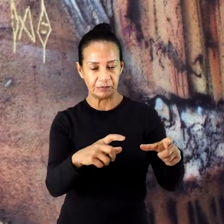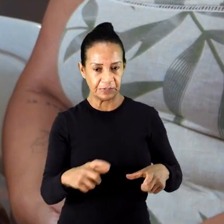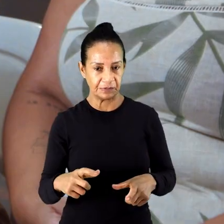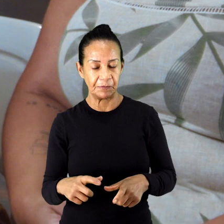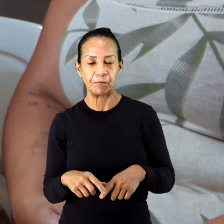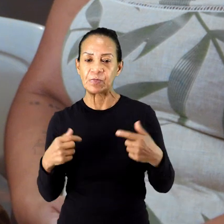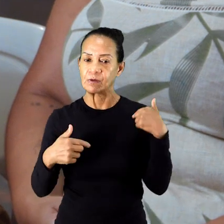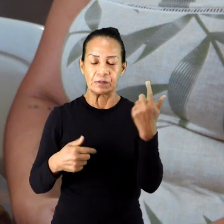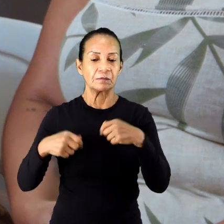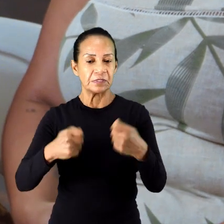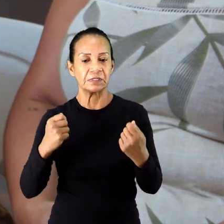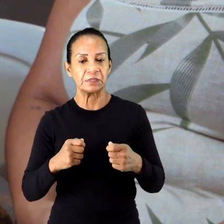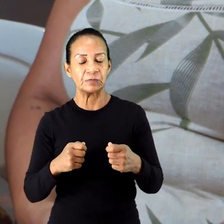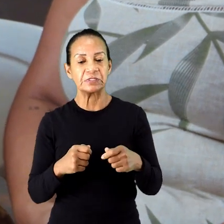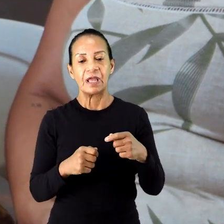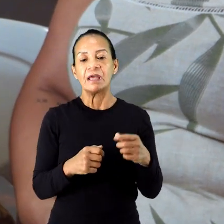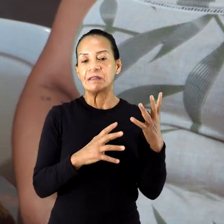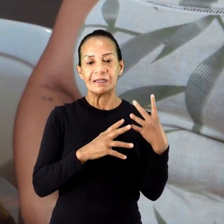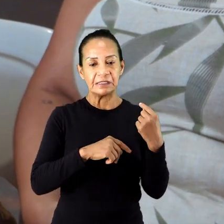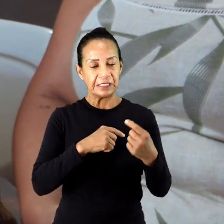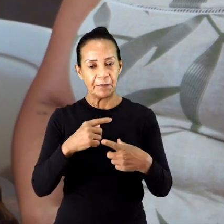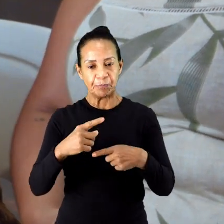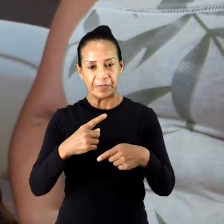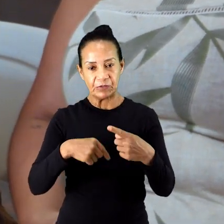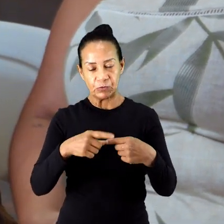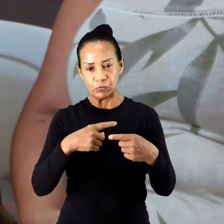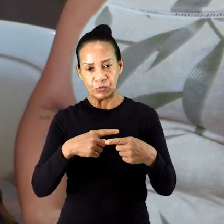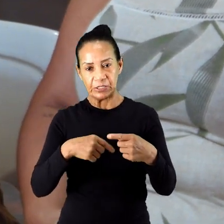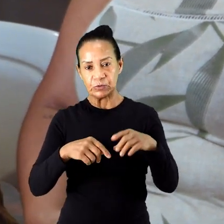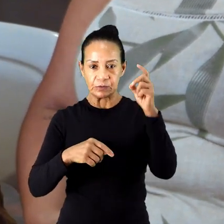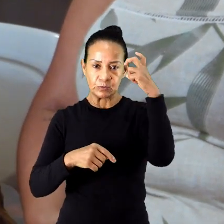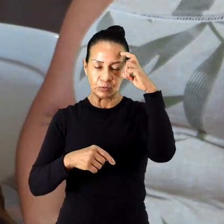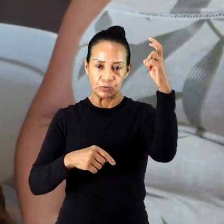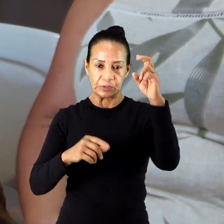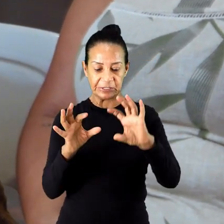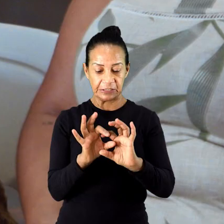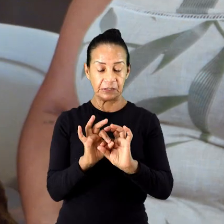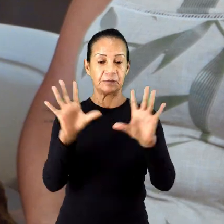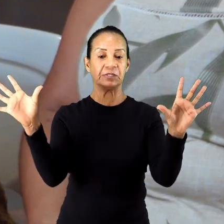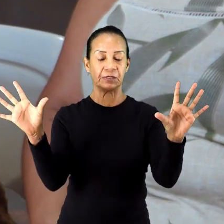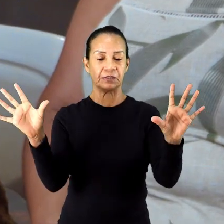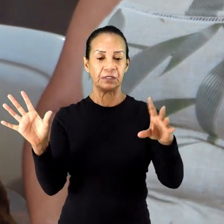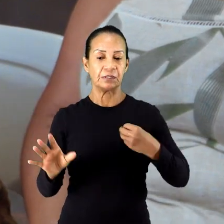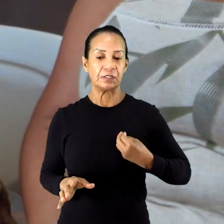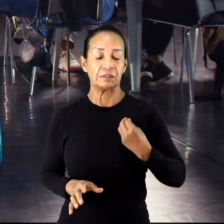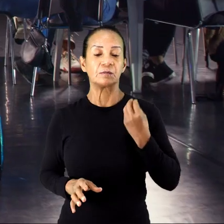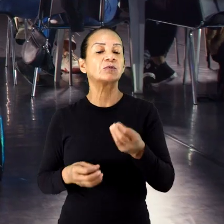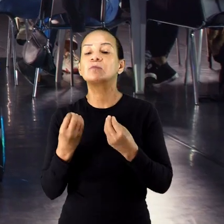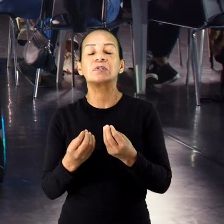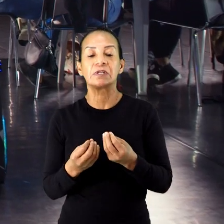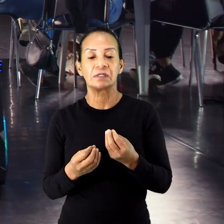veio, não sabe para onde vai. Então precisamos resgatar a nossa cultura, e a cultura, ela é libertadora, é isso que a gente